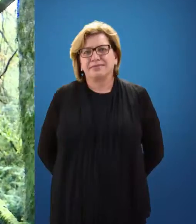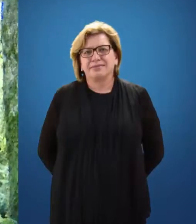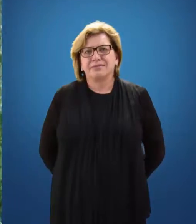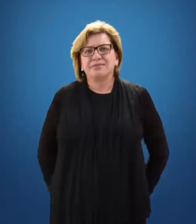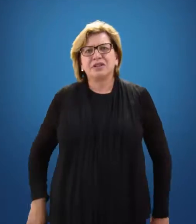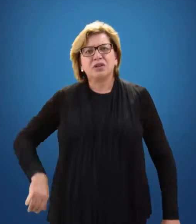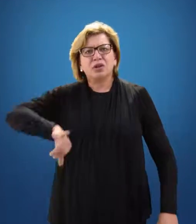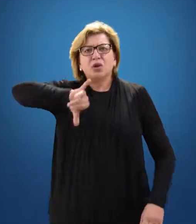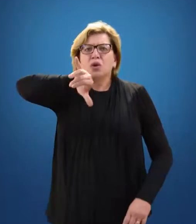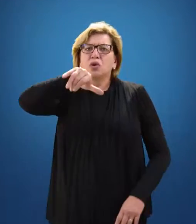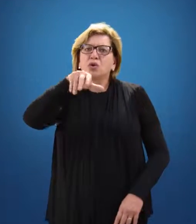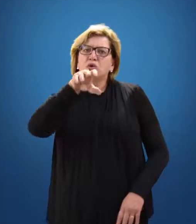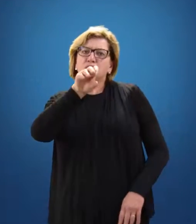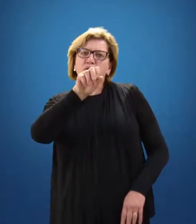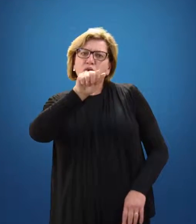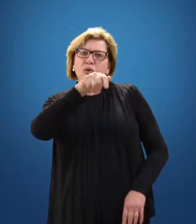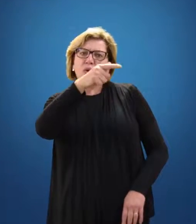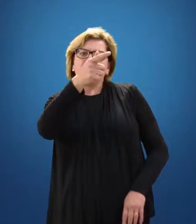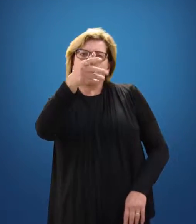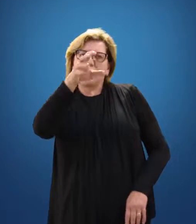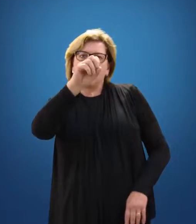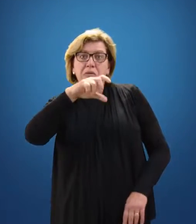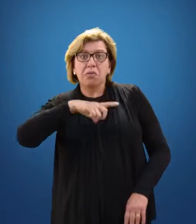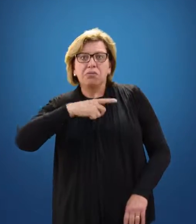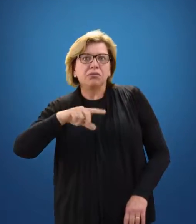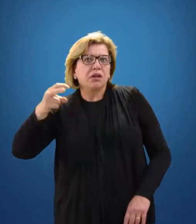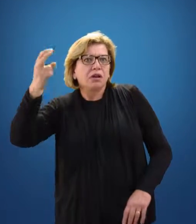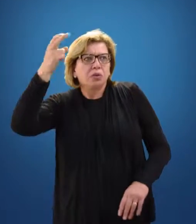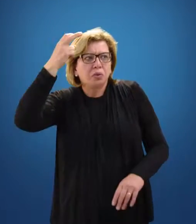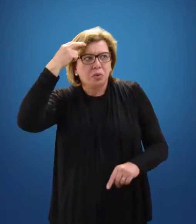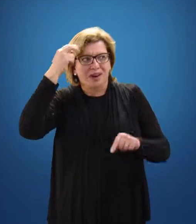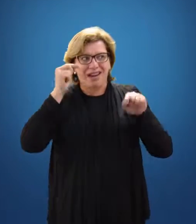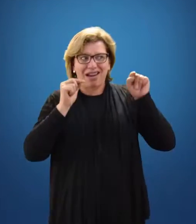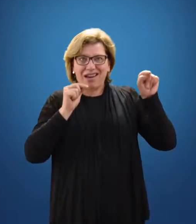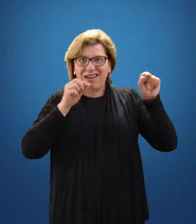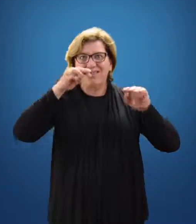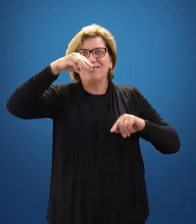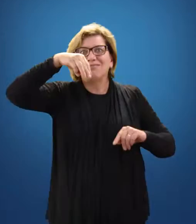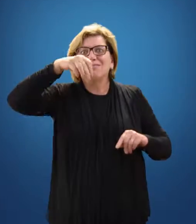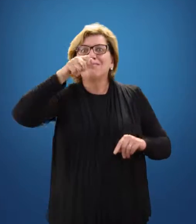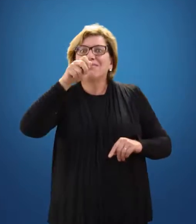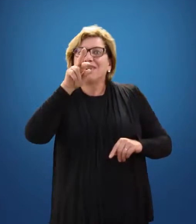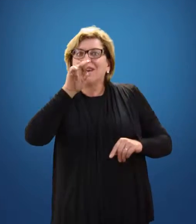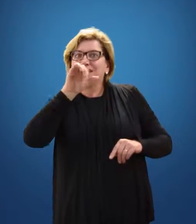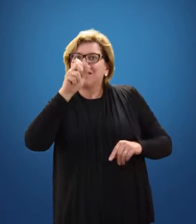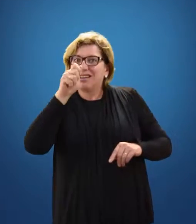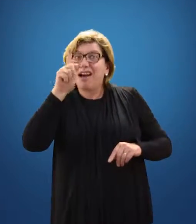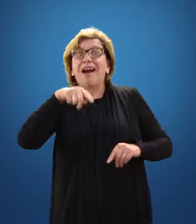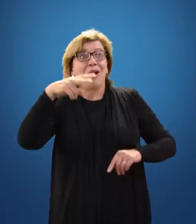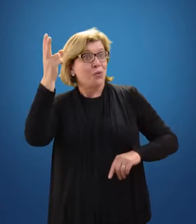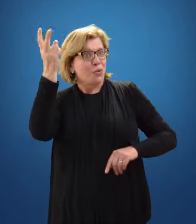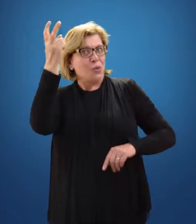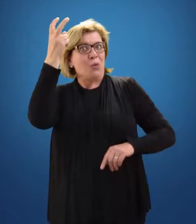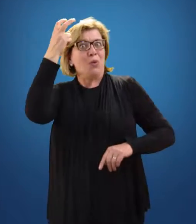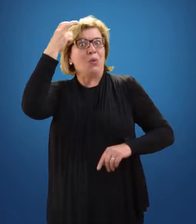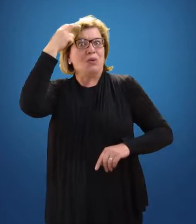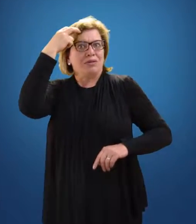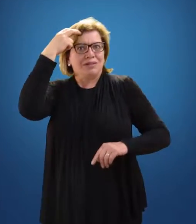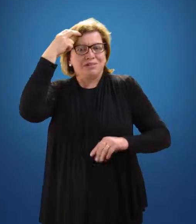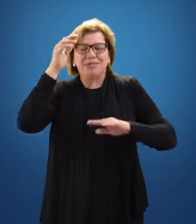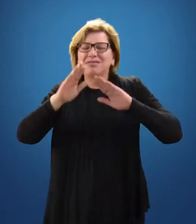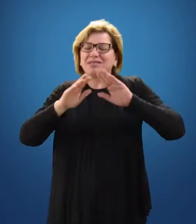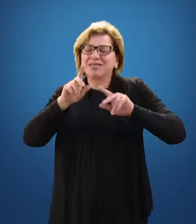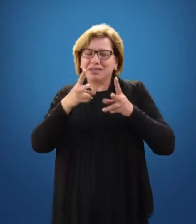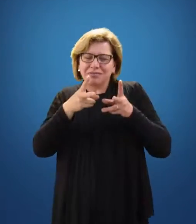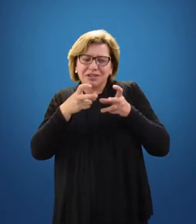João não tem cultura. Maria é uma mulher muito culta. Mais ou menos assim, nós definimos as